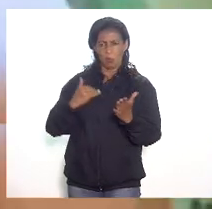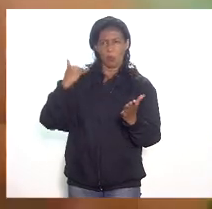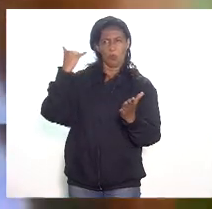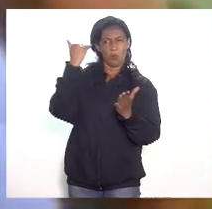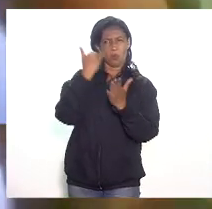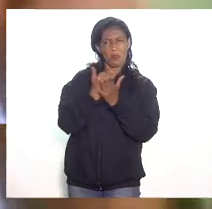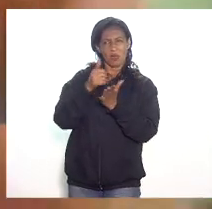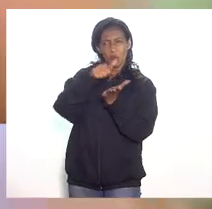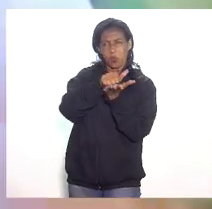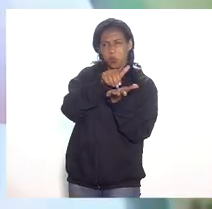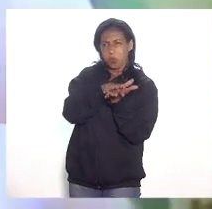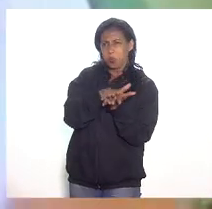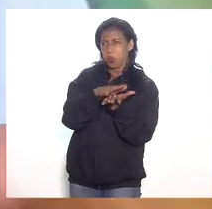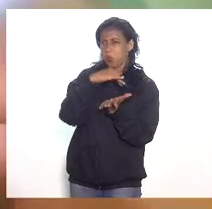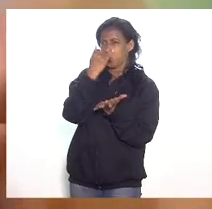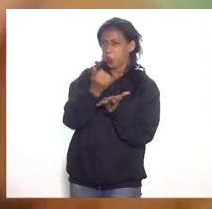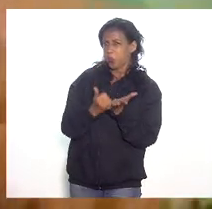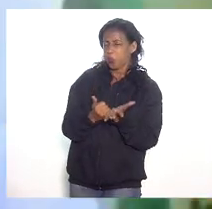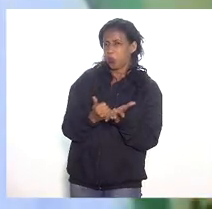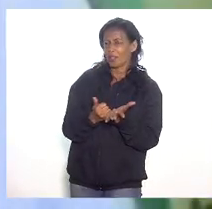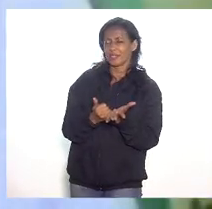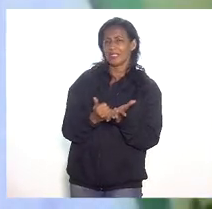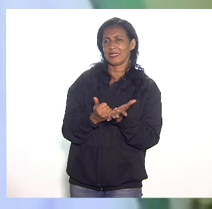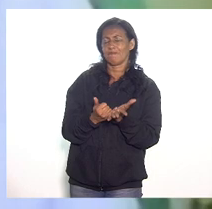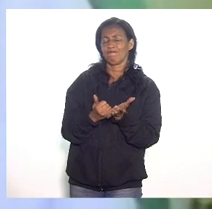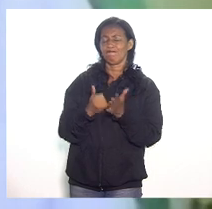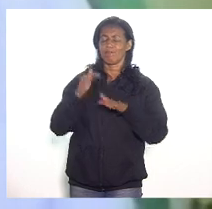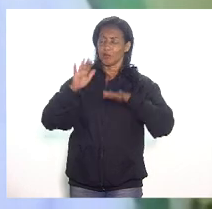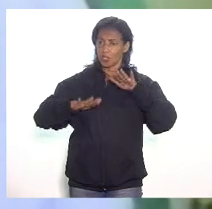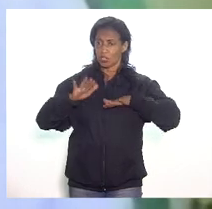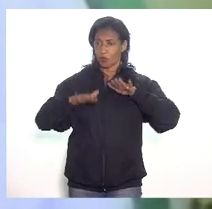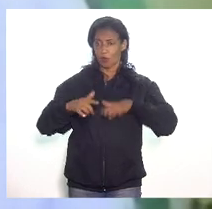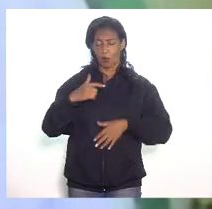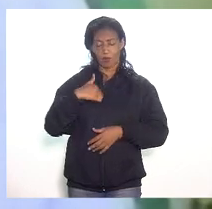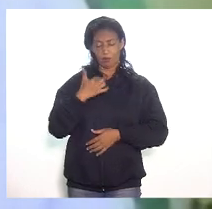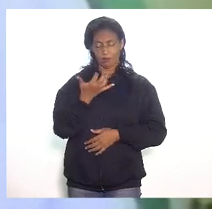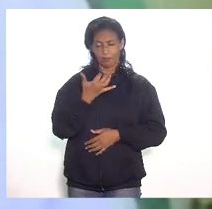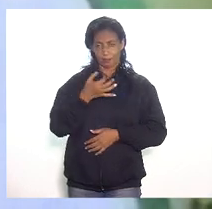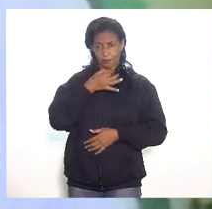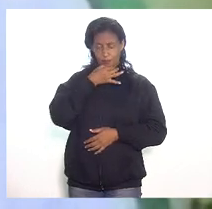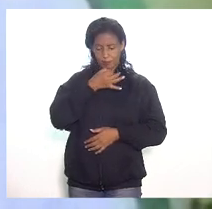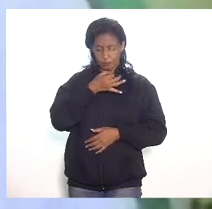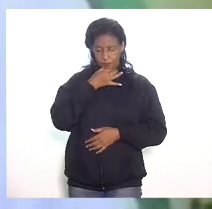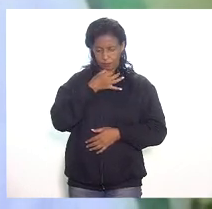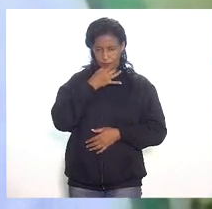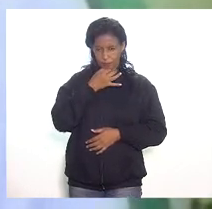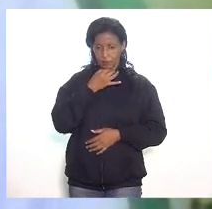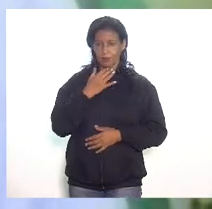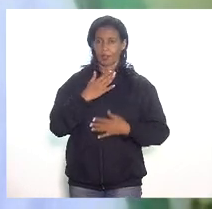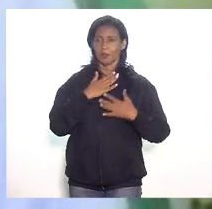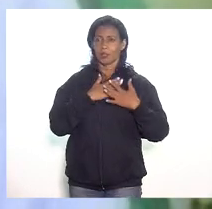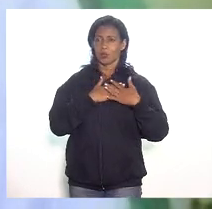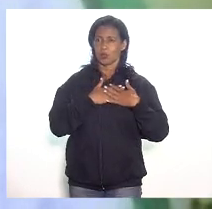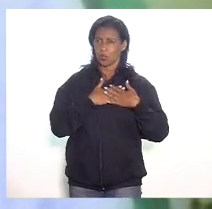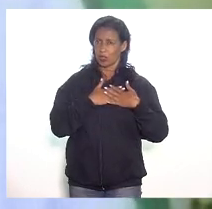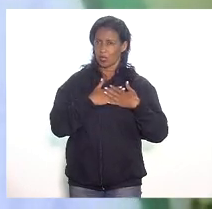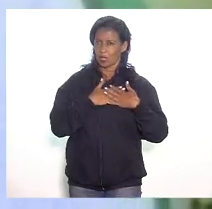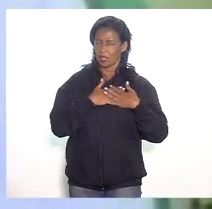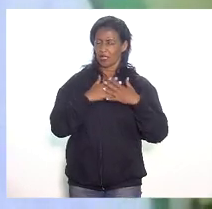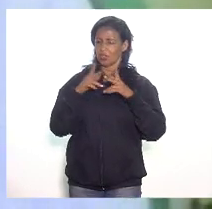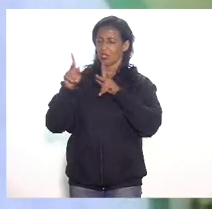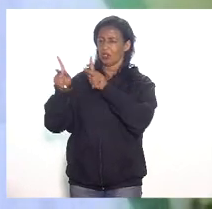de taxa. de modo que eu quero colocar aqui a minha solidariedade à